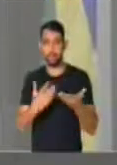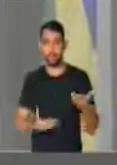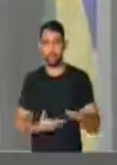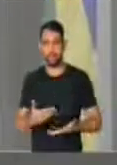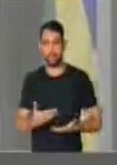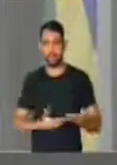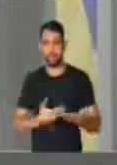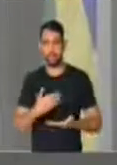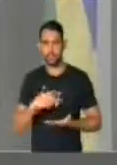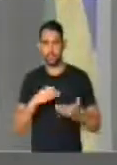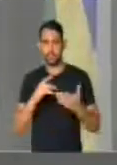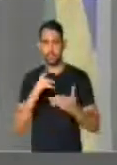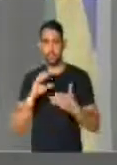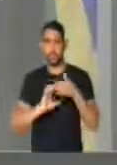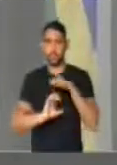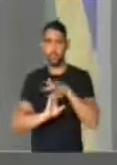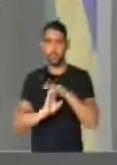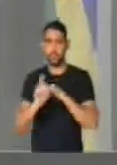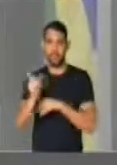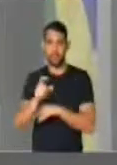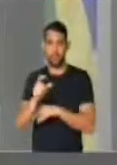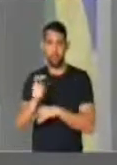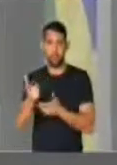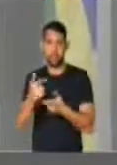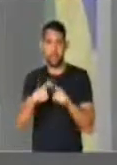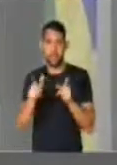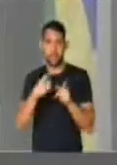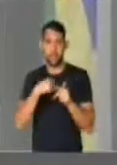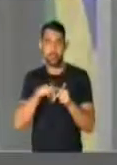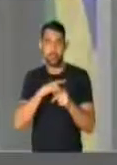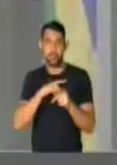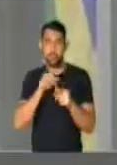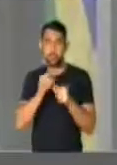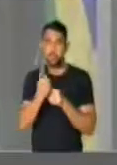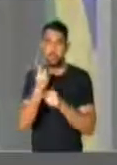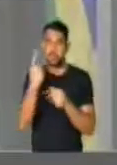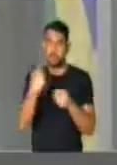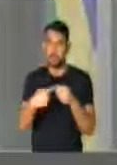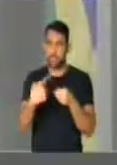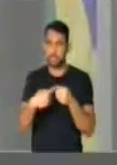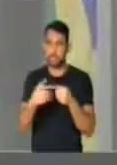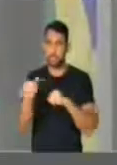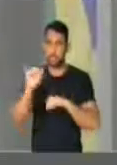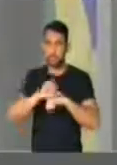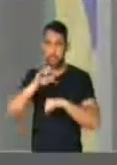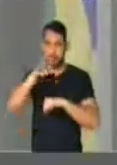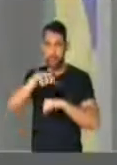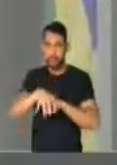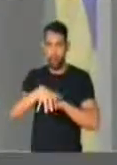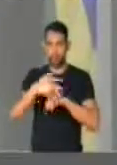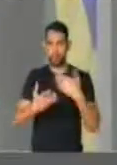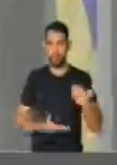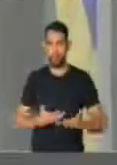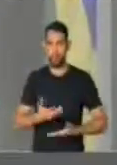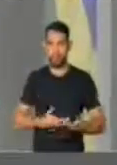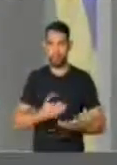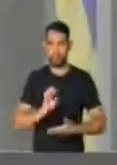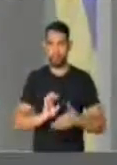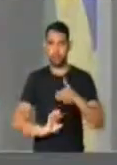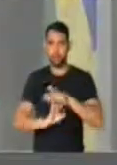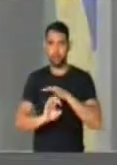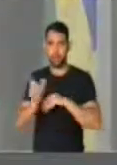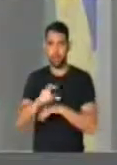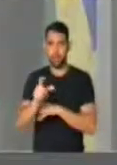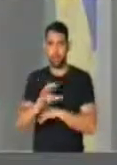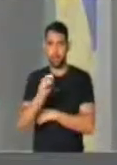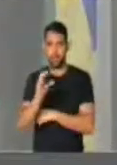serviços de uma operadora de cartão de crédito. Mas o fato de uma cidade ser a sede do serviço de uma operadora de cartão